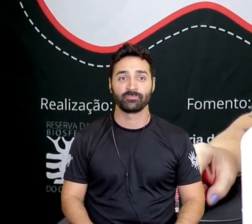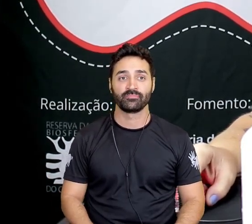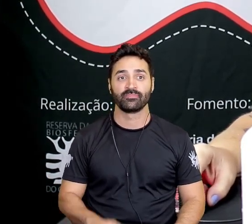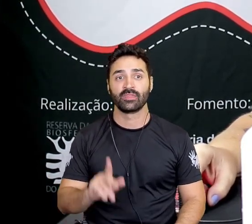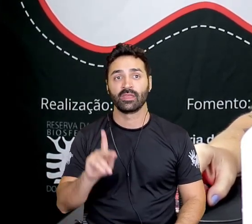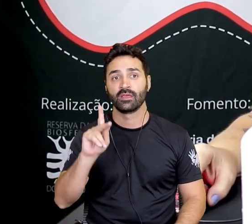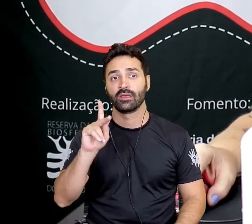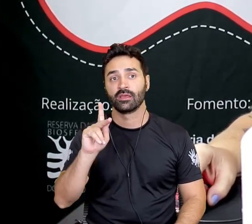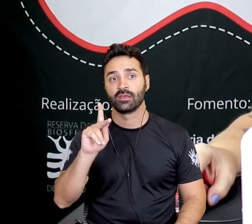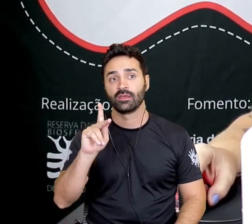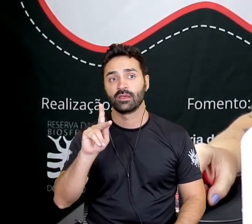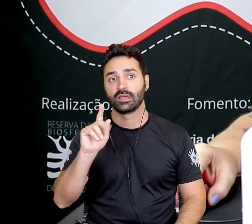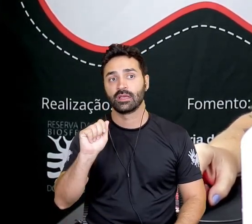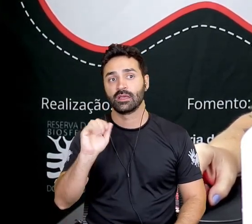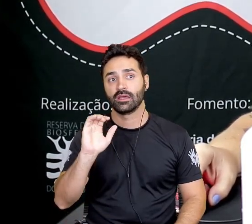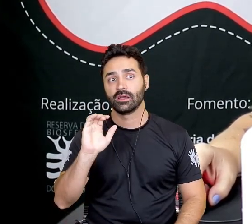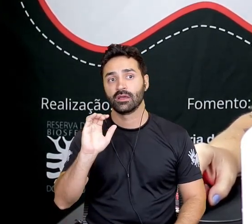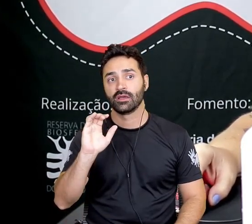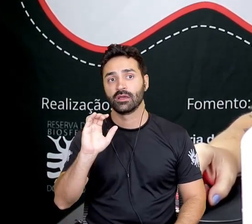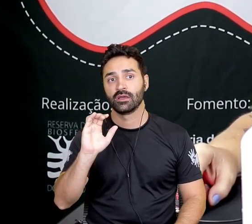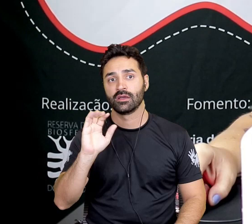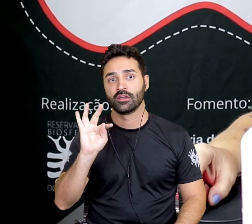Catiúça.